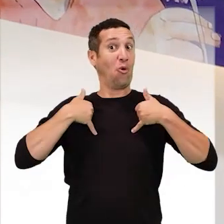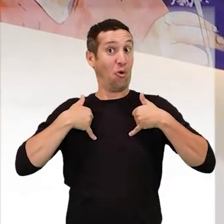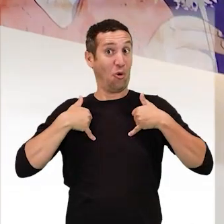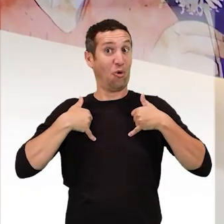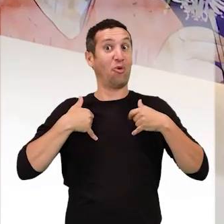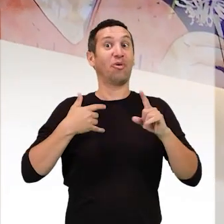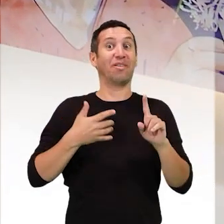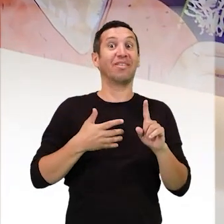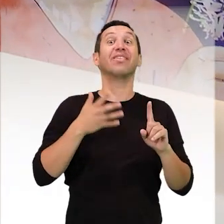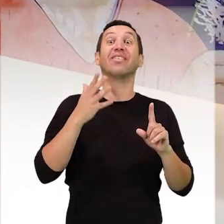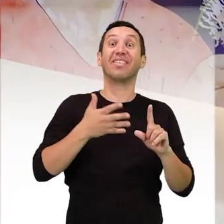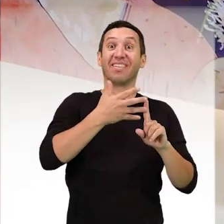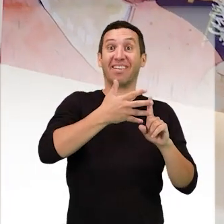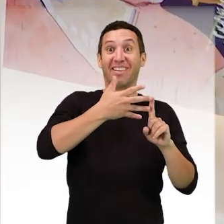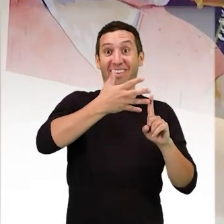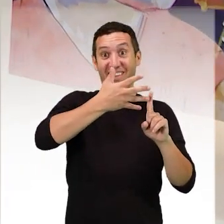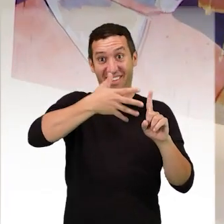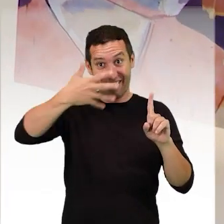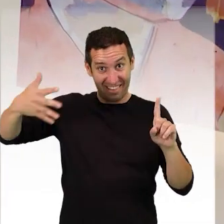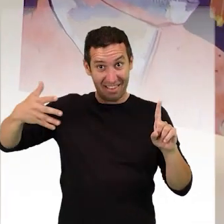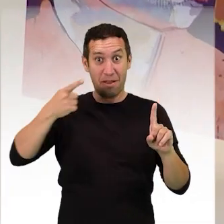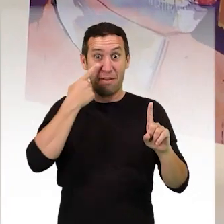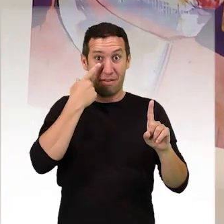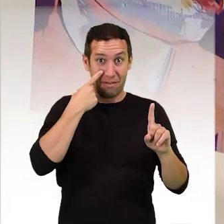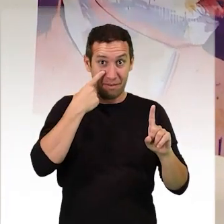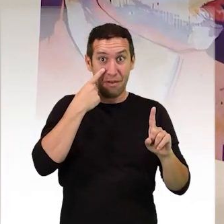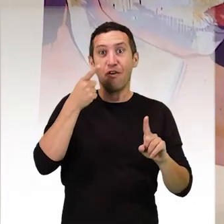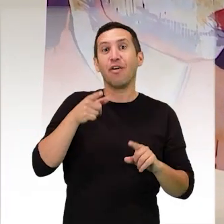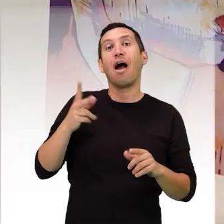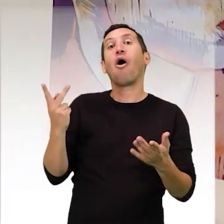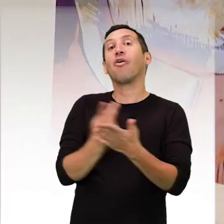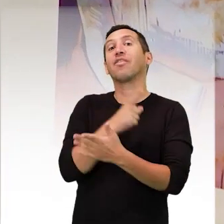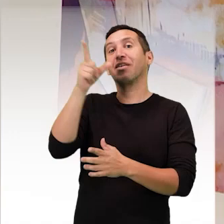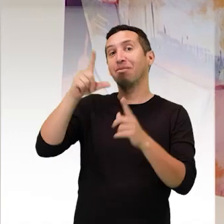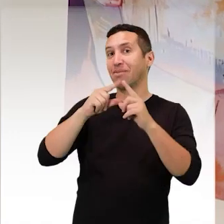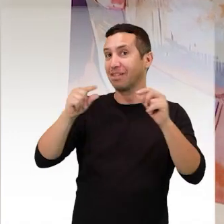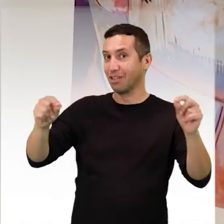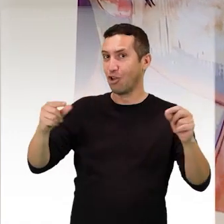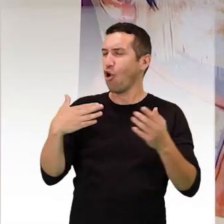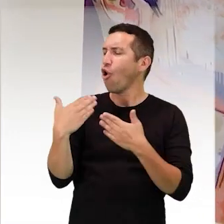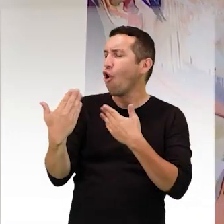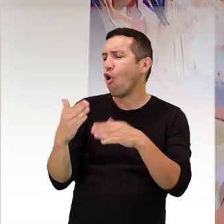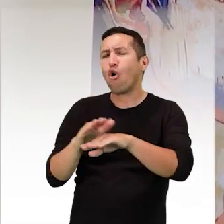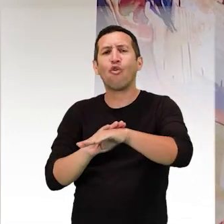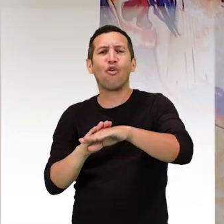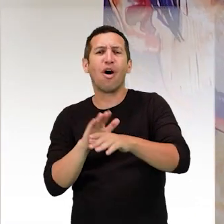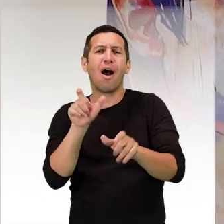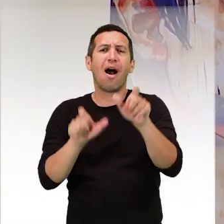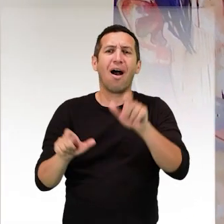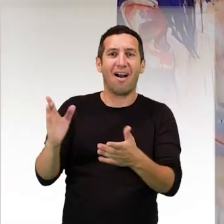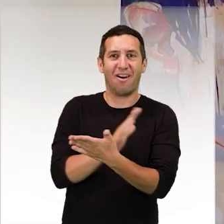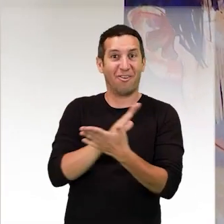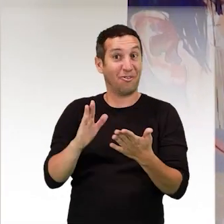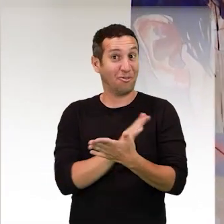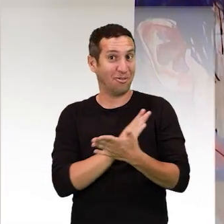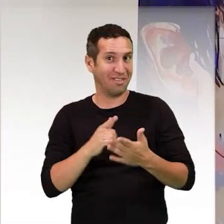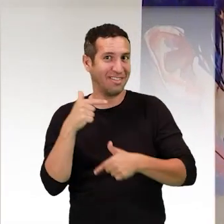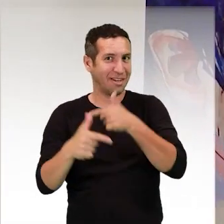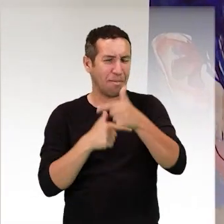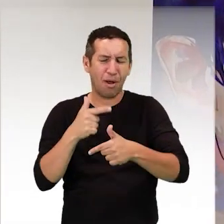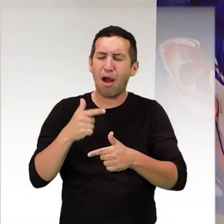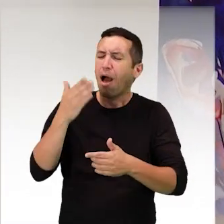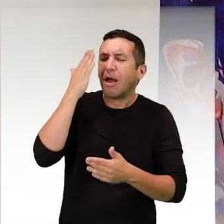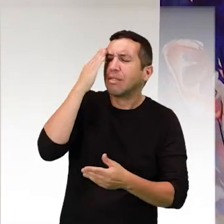É assim, nesse clima de festa, que acontecem por todo o Brasil as paradas do orgulho LGBTQIA+. E nossa equipe